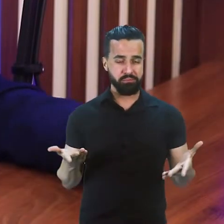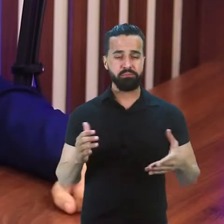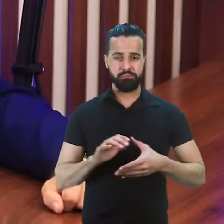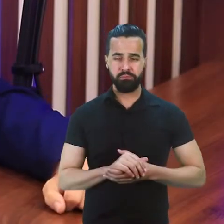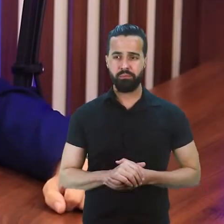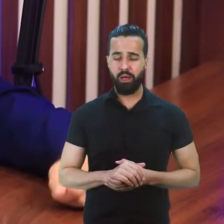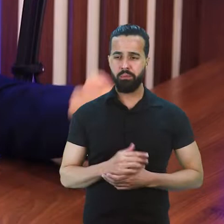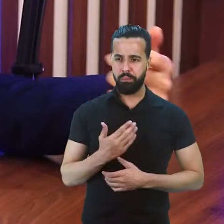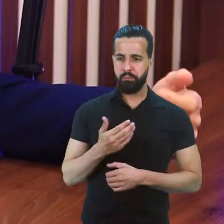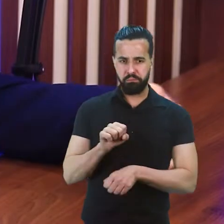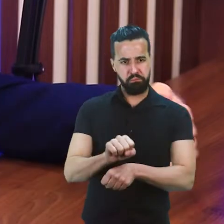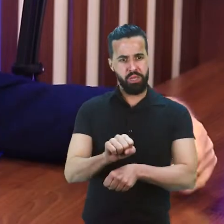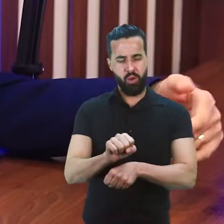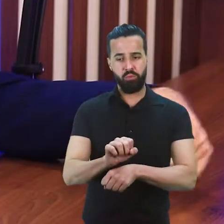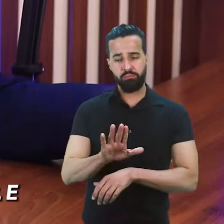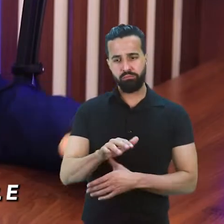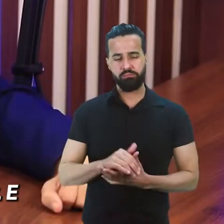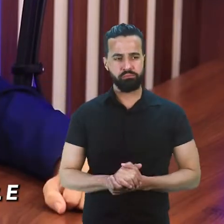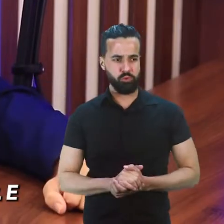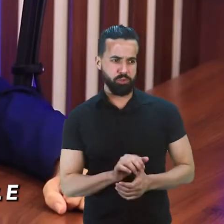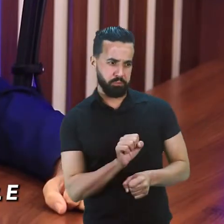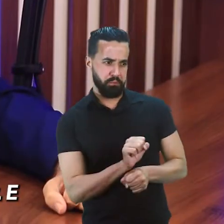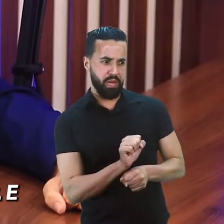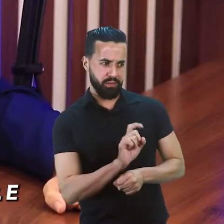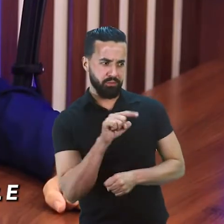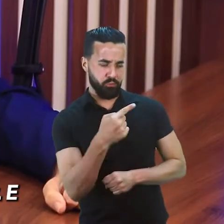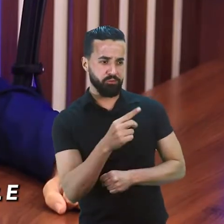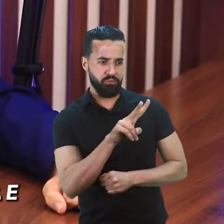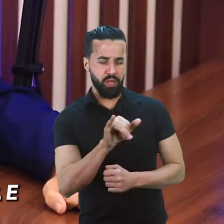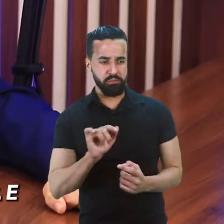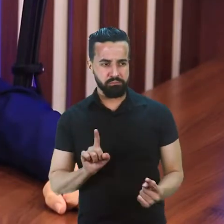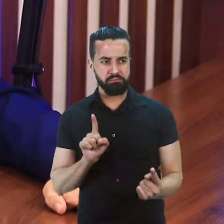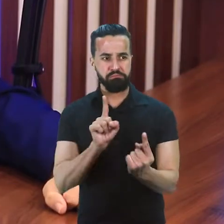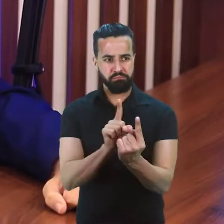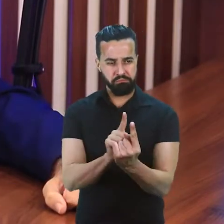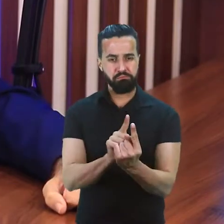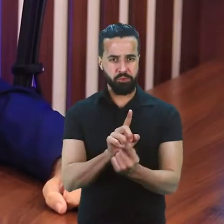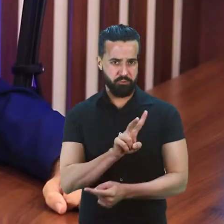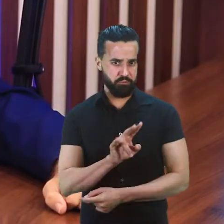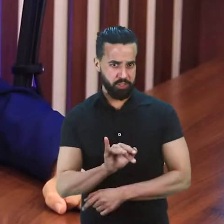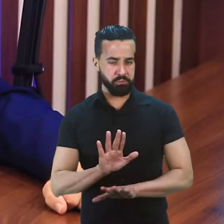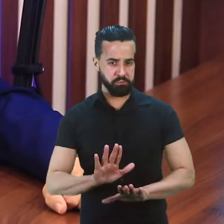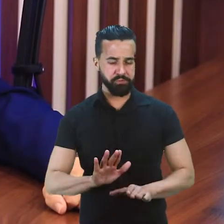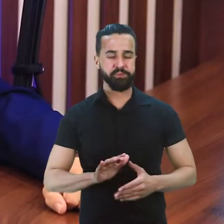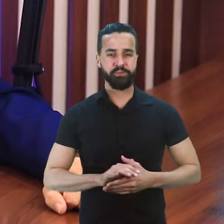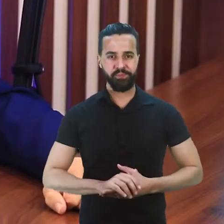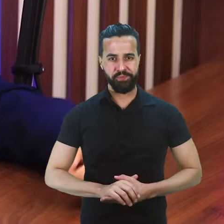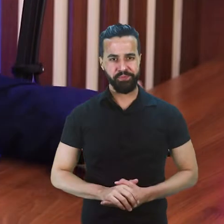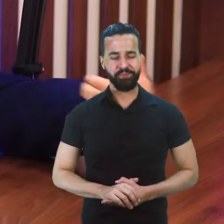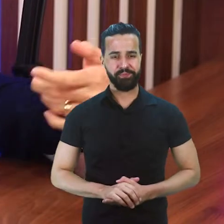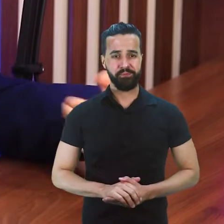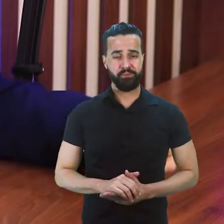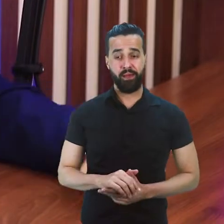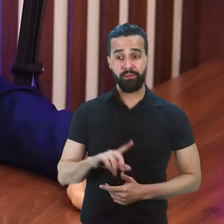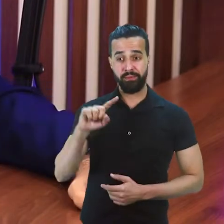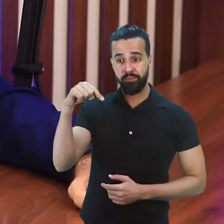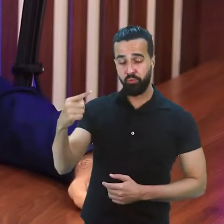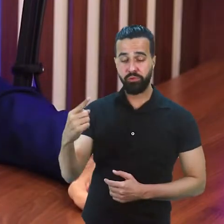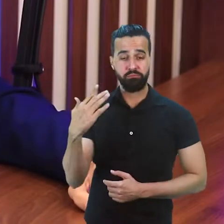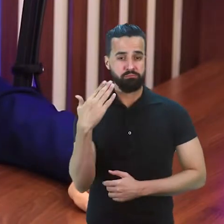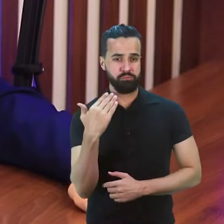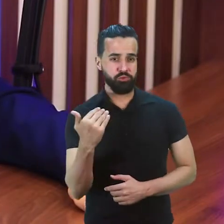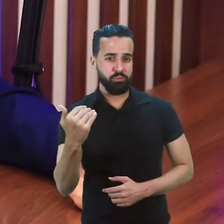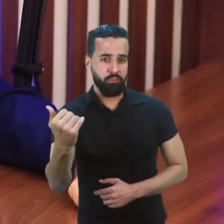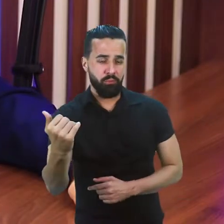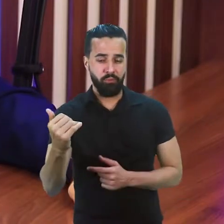pediu para me esperar. Ela falou, disse que é para o senhor esperar, daqui a pouquinho vai atender o senhor. E aí logo ele me chamou, né? Aí quando